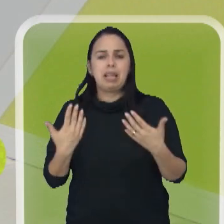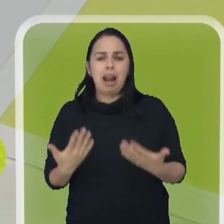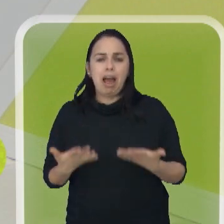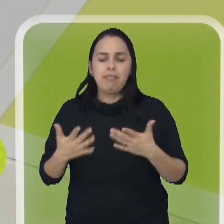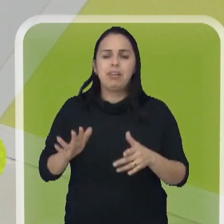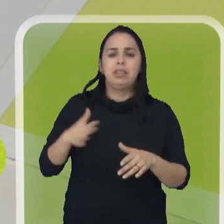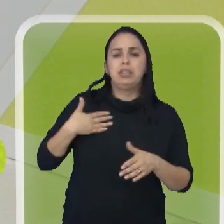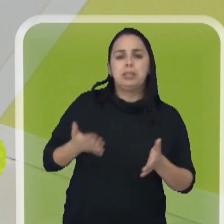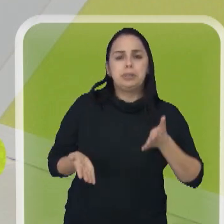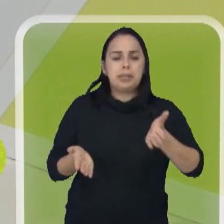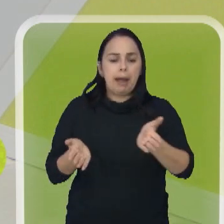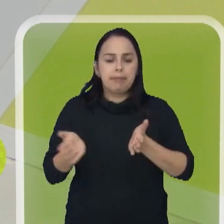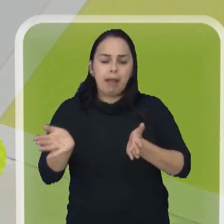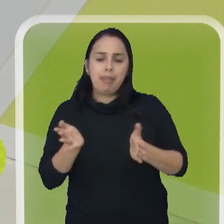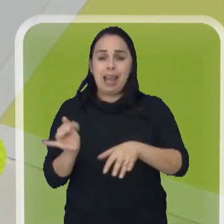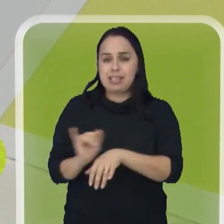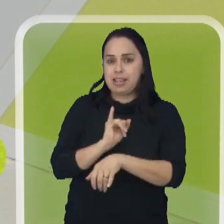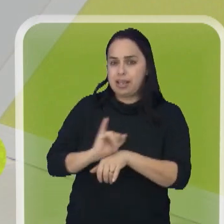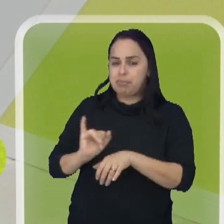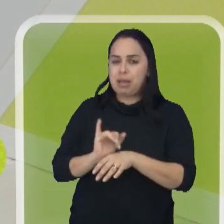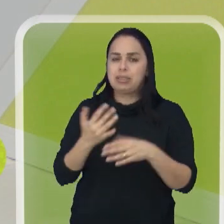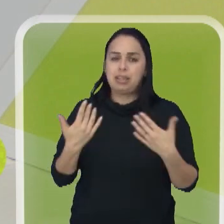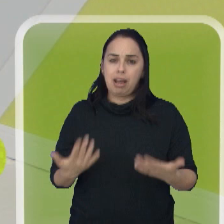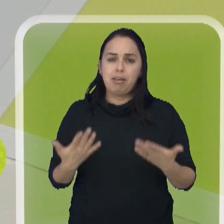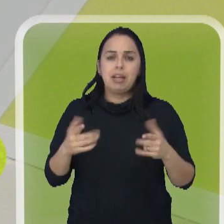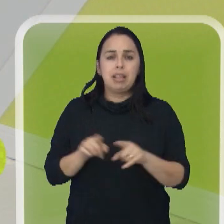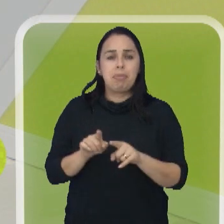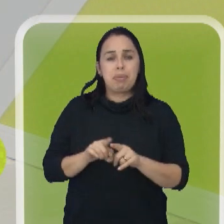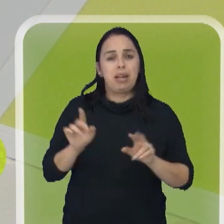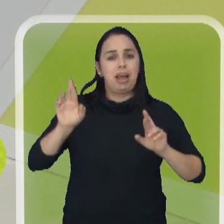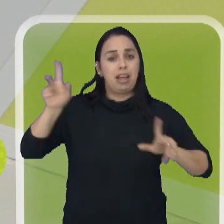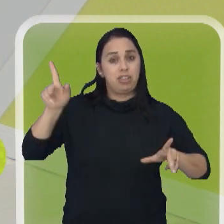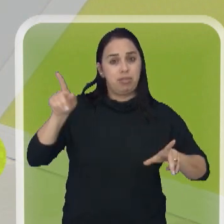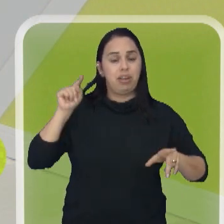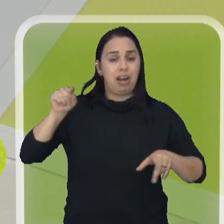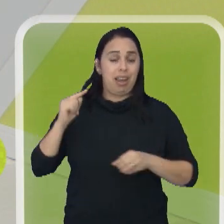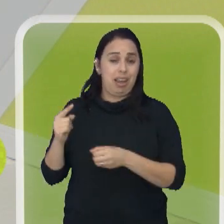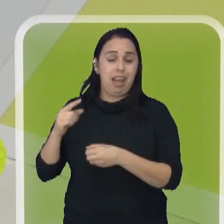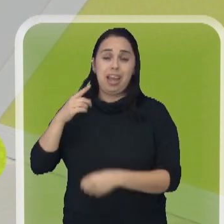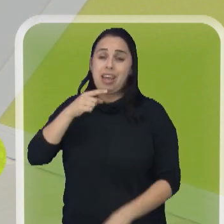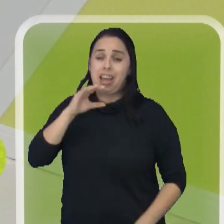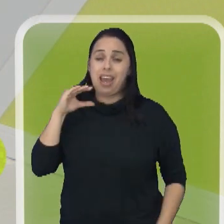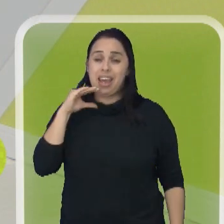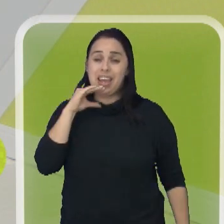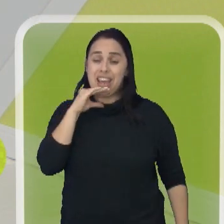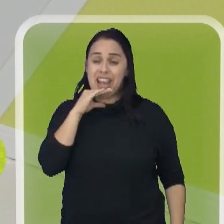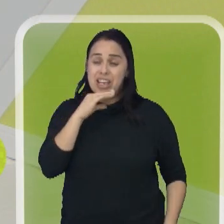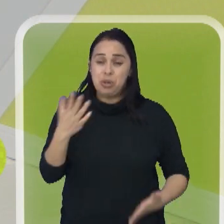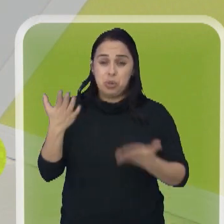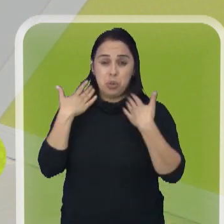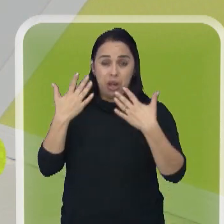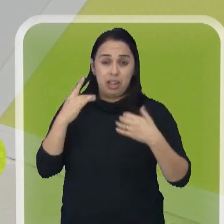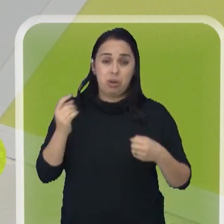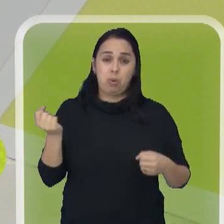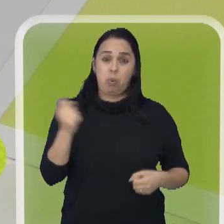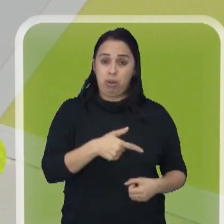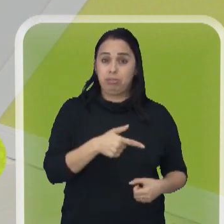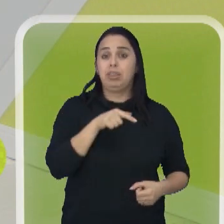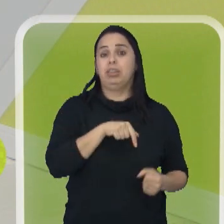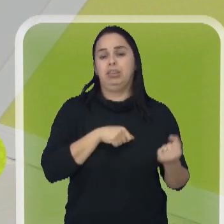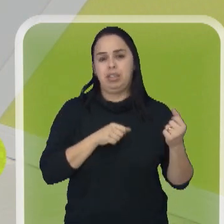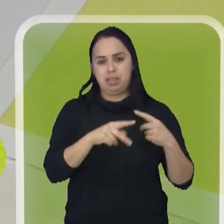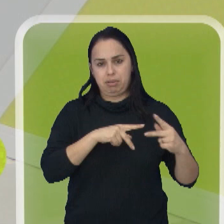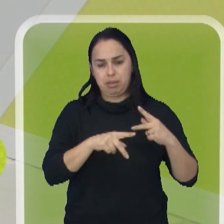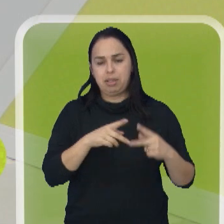parada, alguma coisinha assim mais leve, até para se adaptar, porque lá é mais quente do que aqui. E da mesma forma, como o